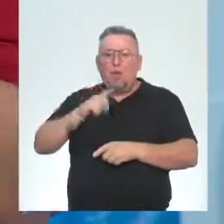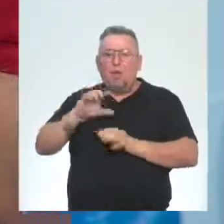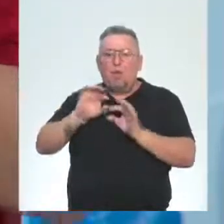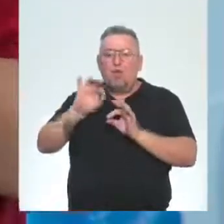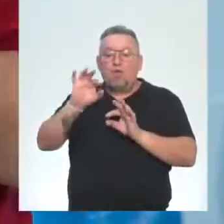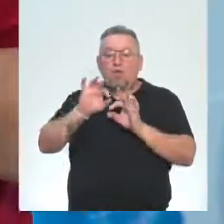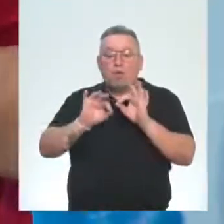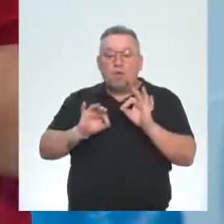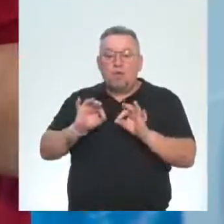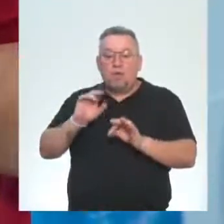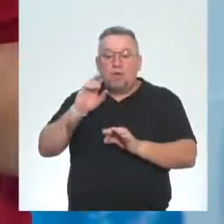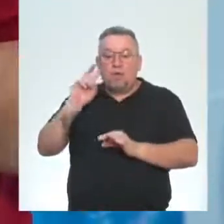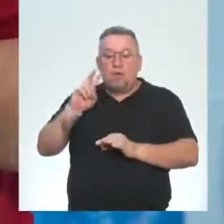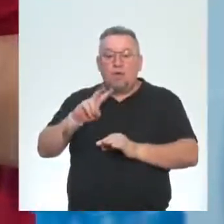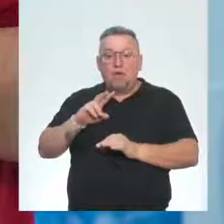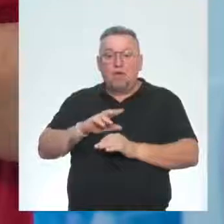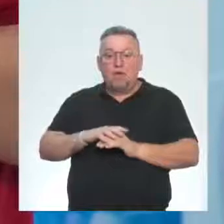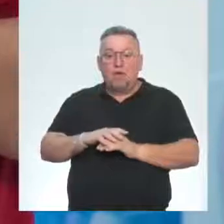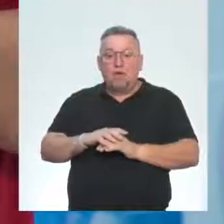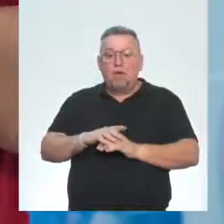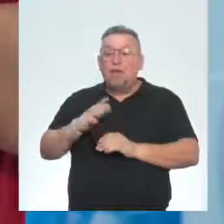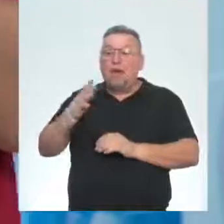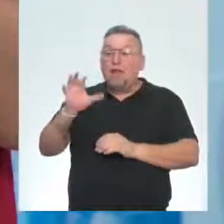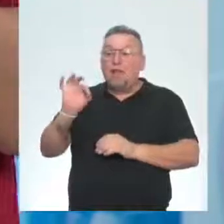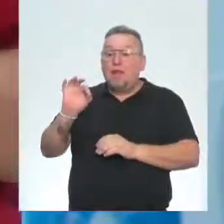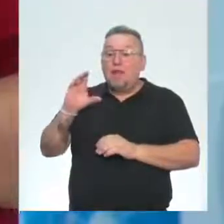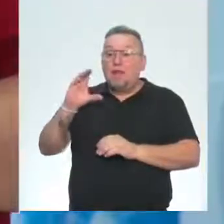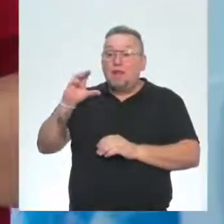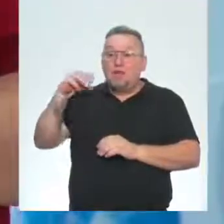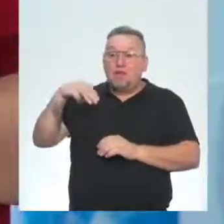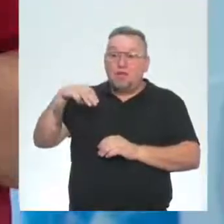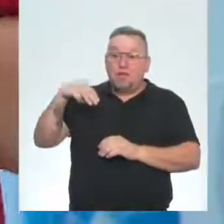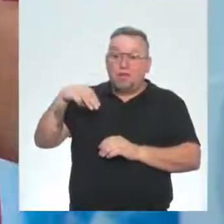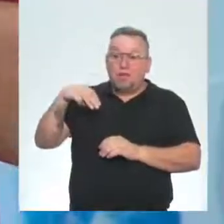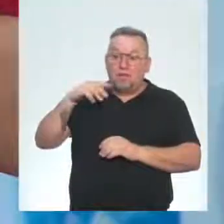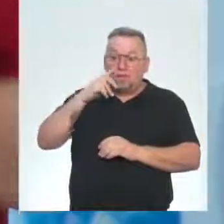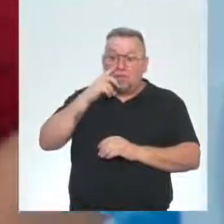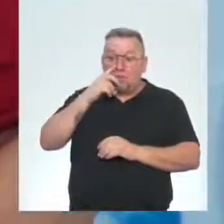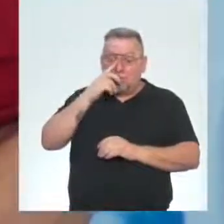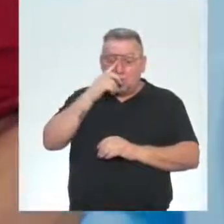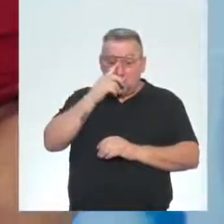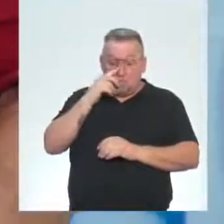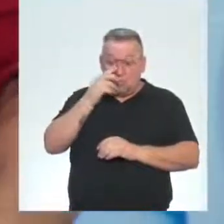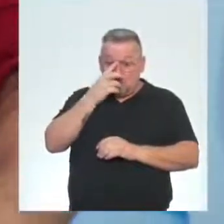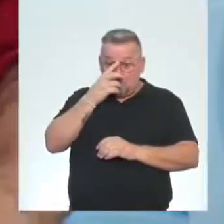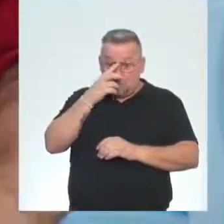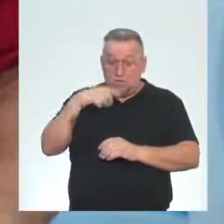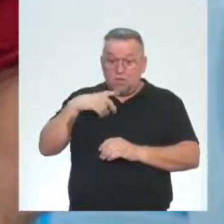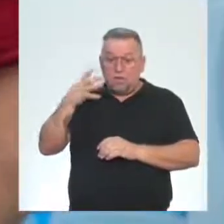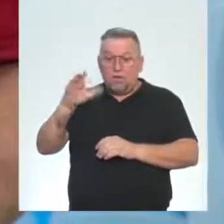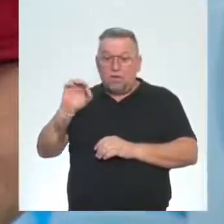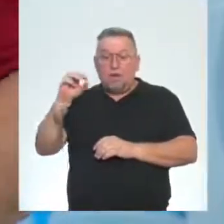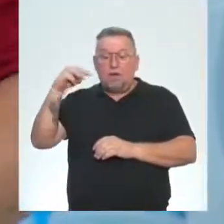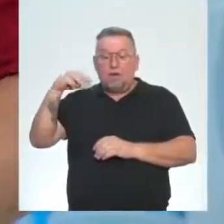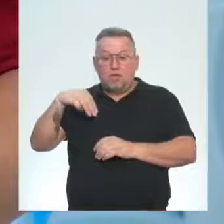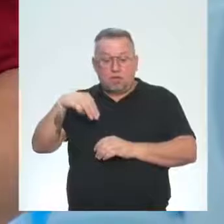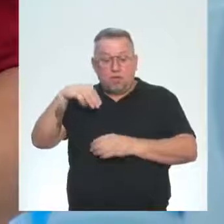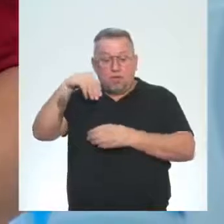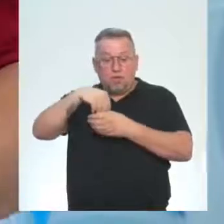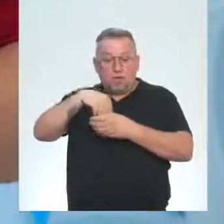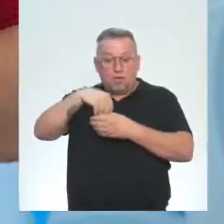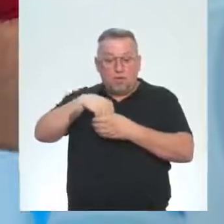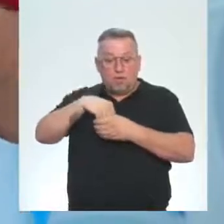medir, Jonas? Eu estou conseguindo ver aqui, ó, uma medida de 10 centímetros. Né? Então, ele tem 10 centímetros na parte interna